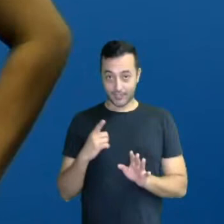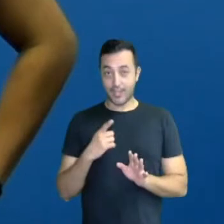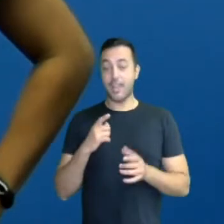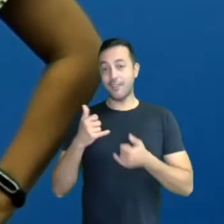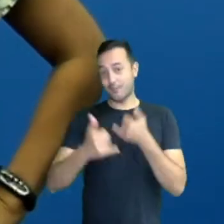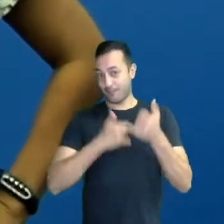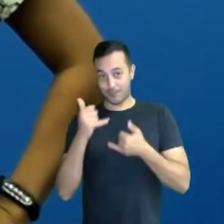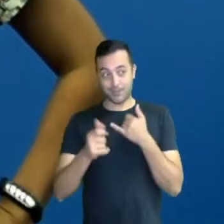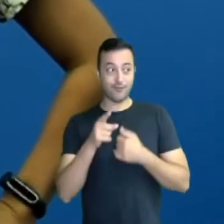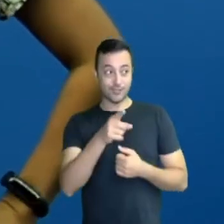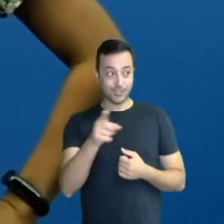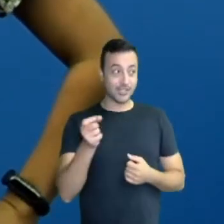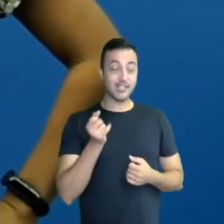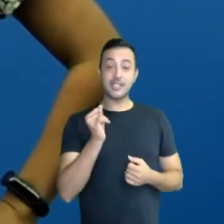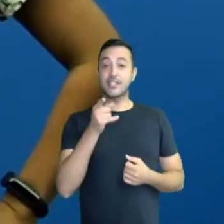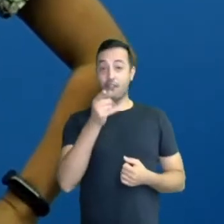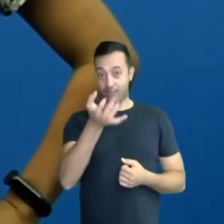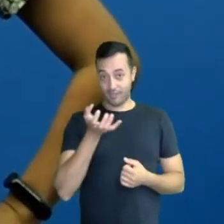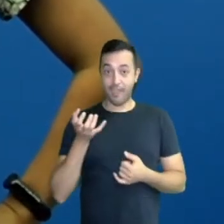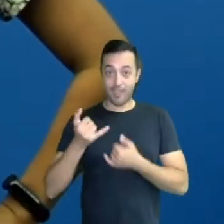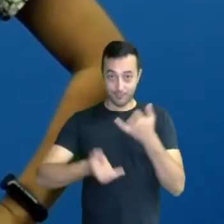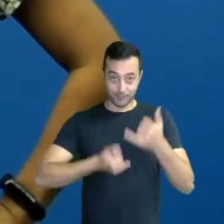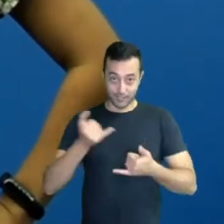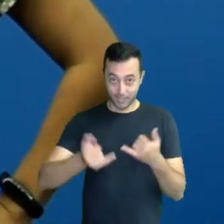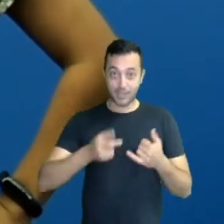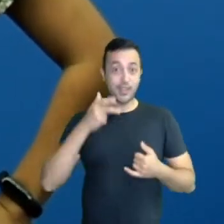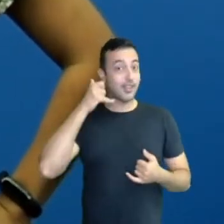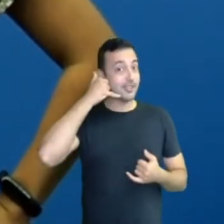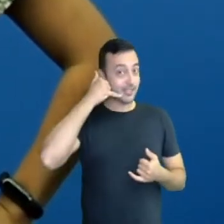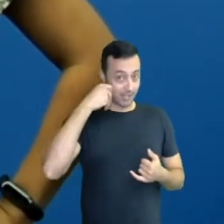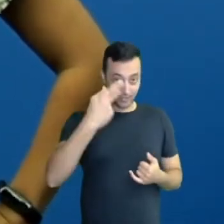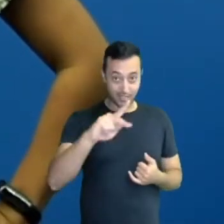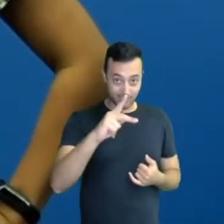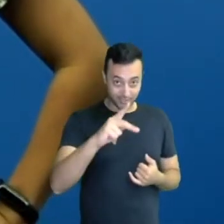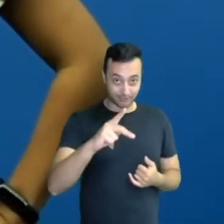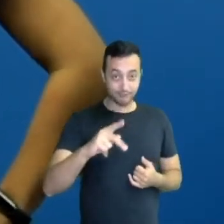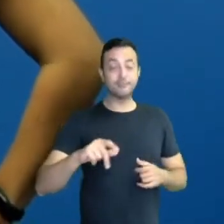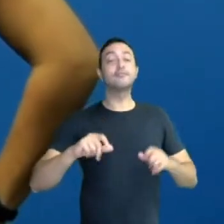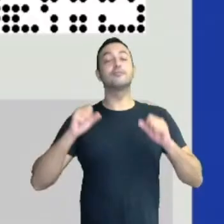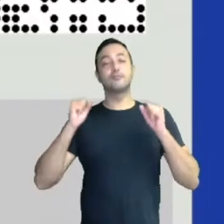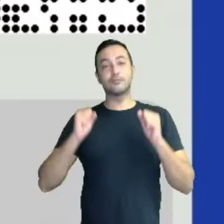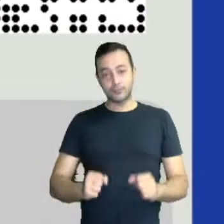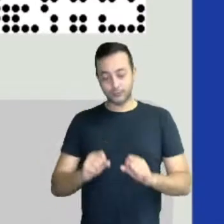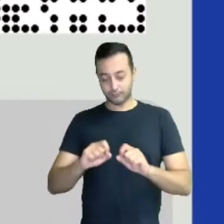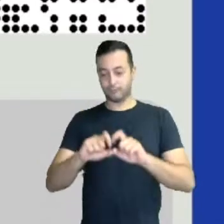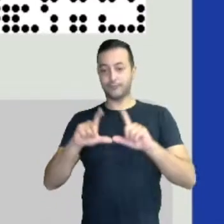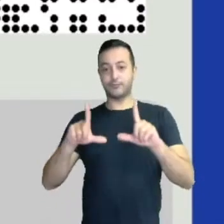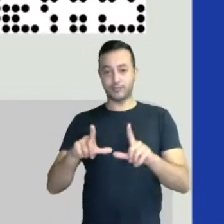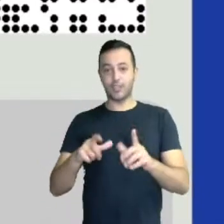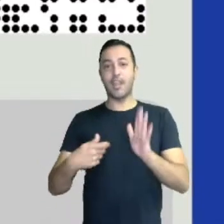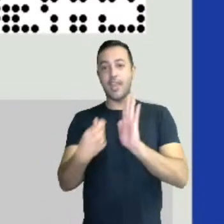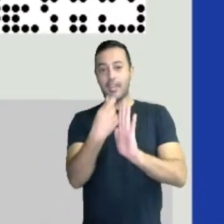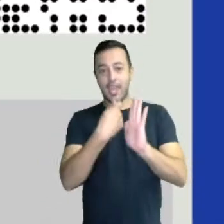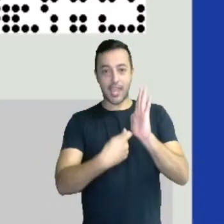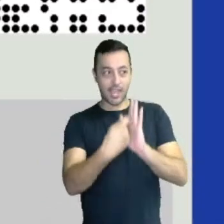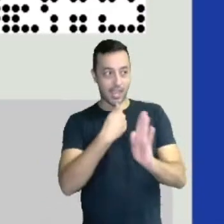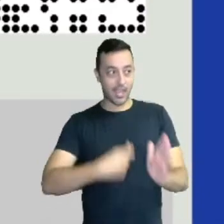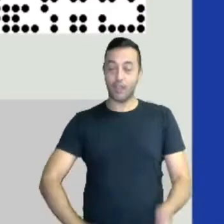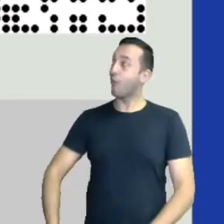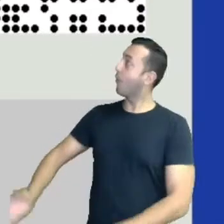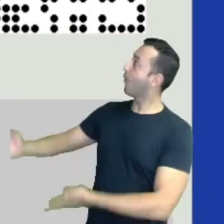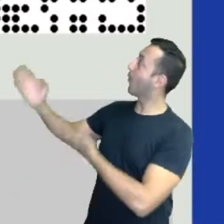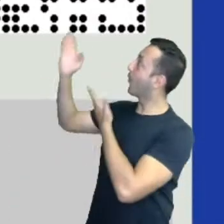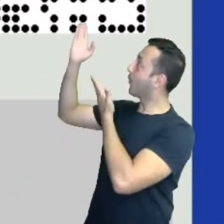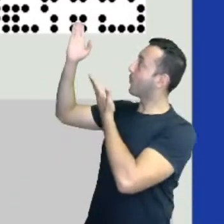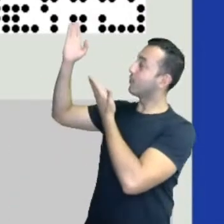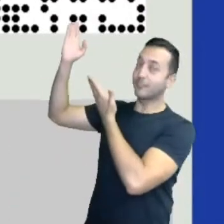joguinho para vocês e se vocês quiserem jogar, só é pegar o seu celular, liga a tua câmera e coloca nesse QR Code aqui, ó, nessa